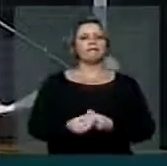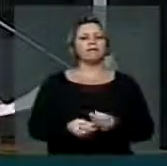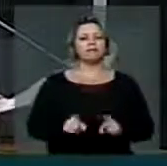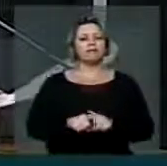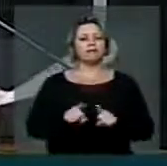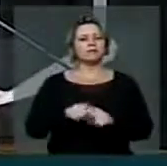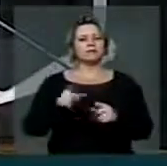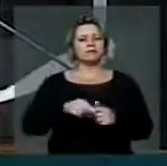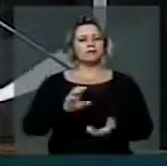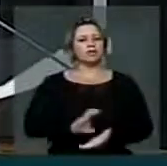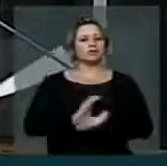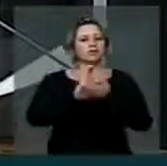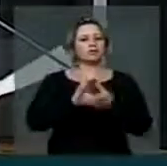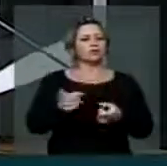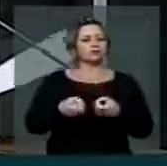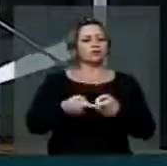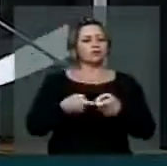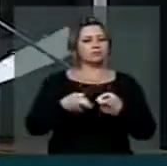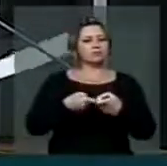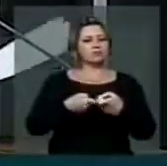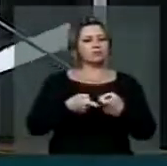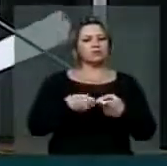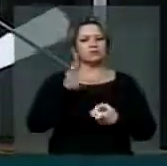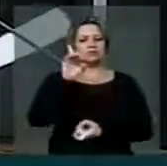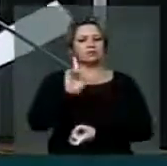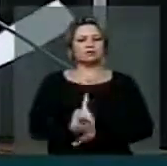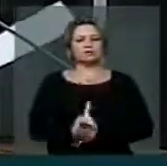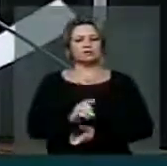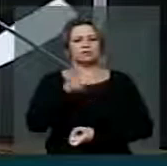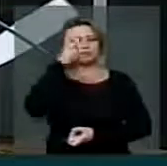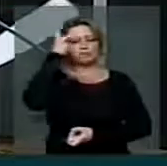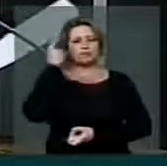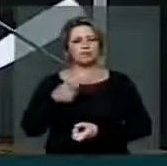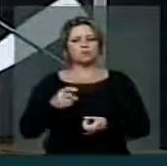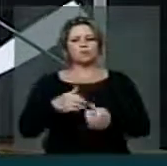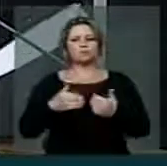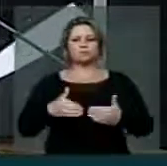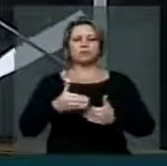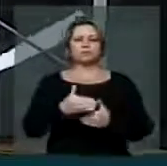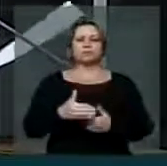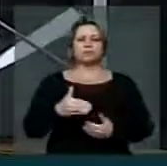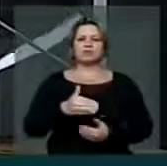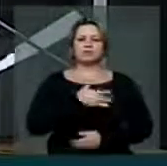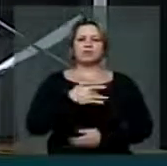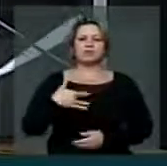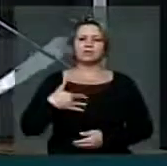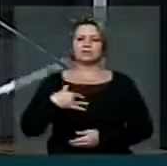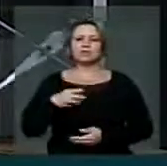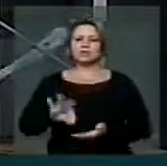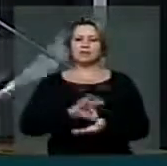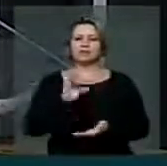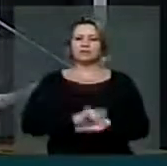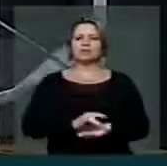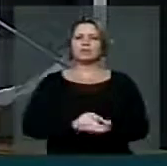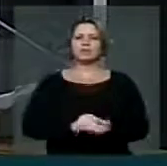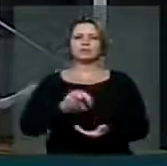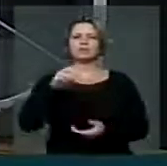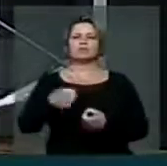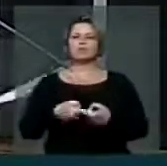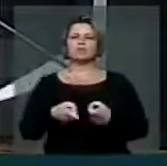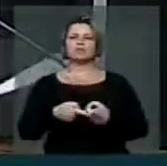dos conselhos de medicina e o direito do Ministério da Saúde de emitir o registro inicial do